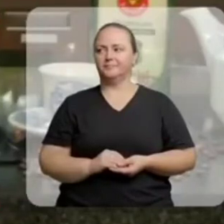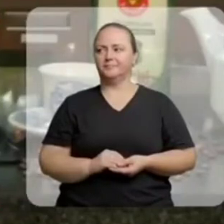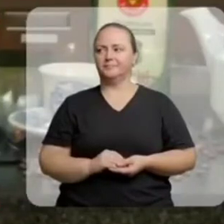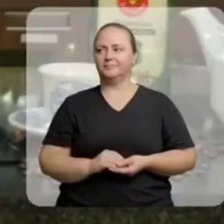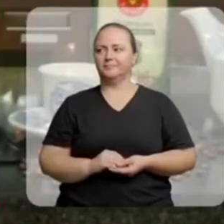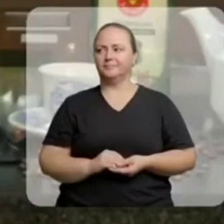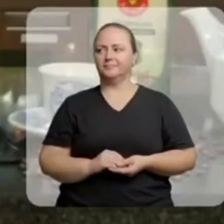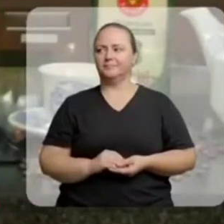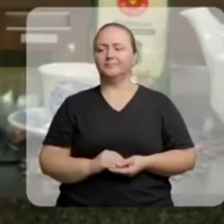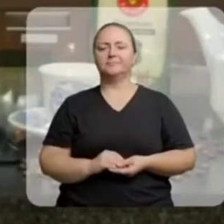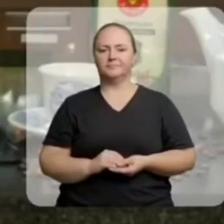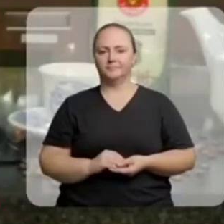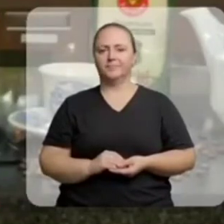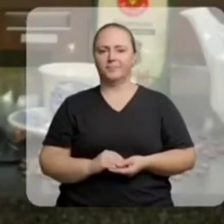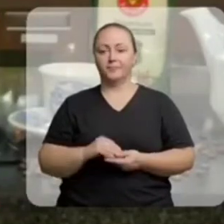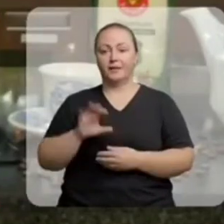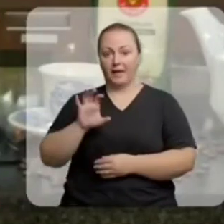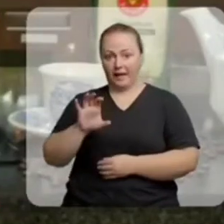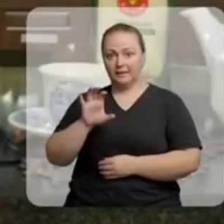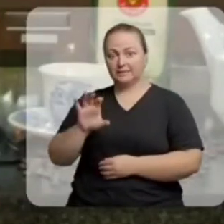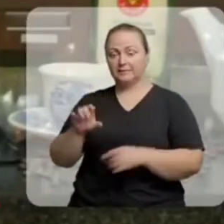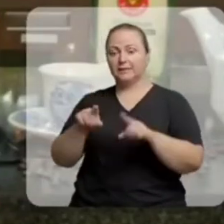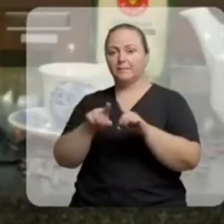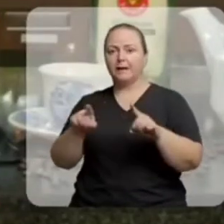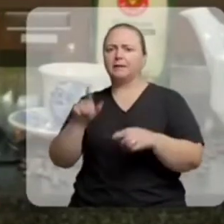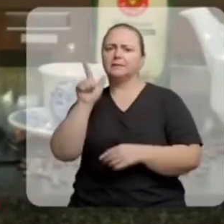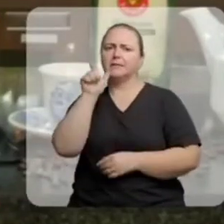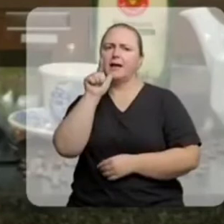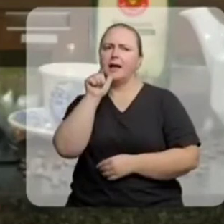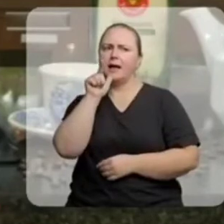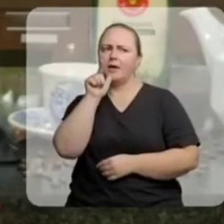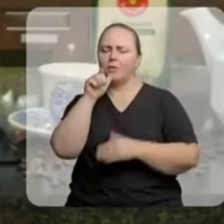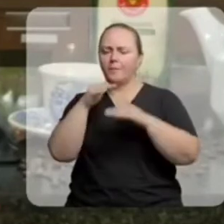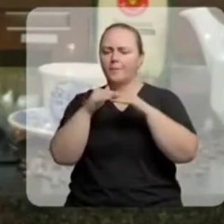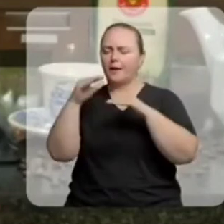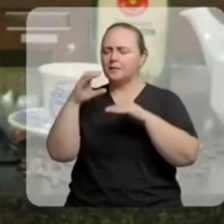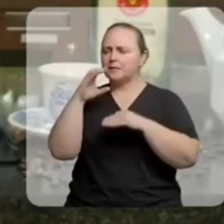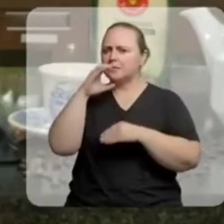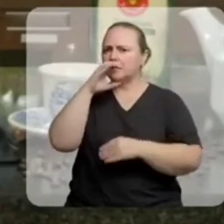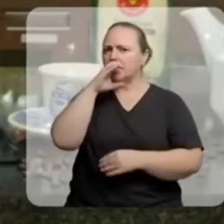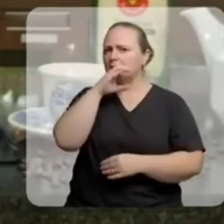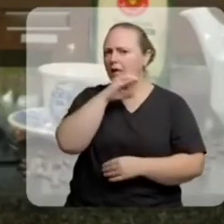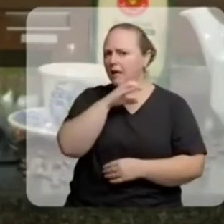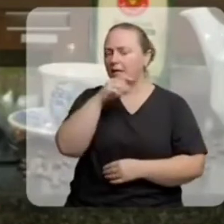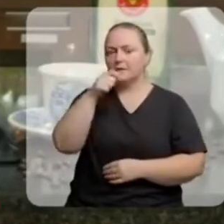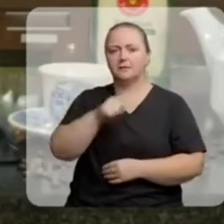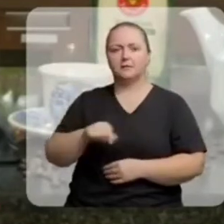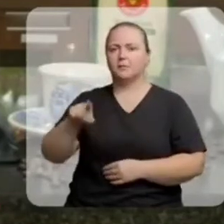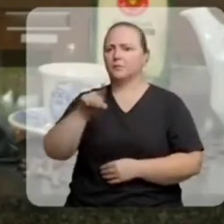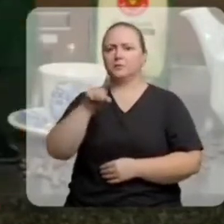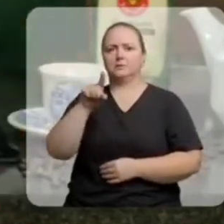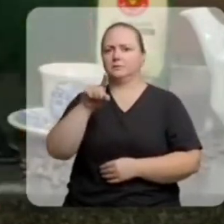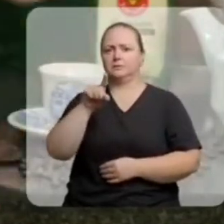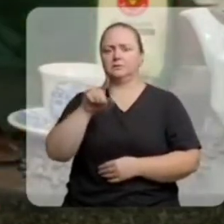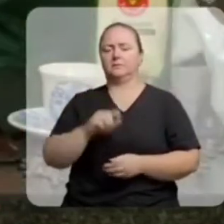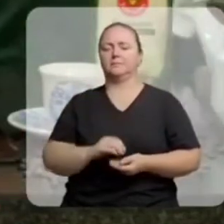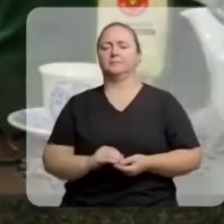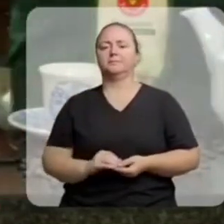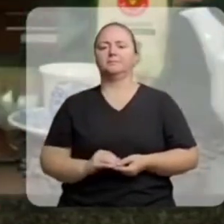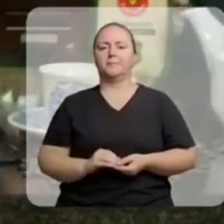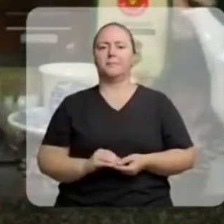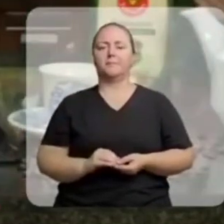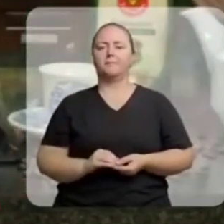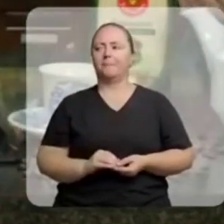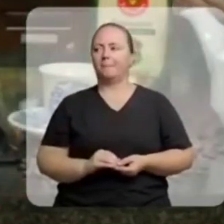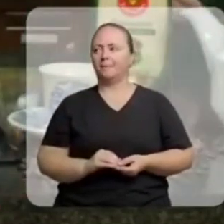tá? Mas a água pode ser na temperatura para aquecimento, né? Não precisa colocar. E aqui a gente deixa um pouquinho